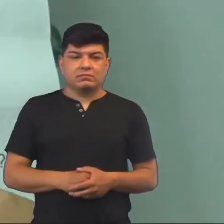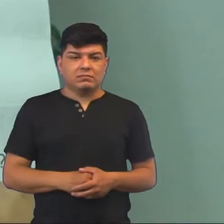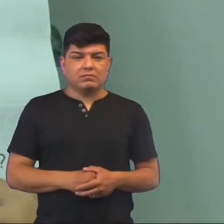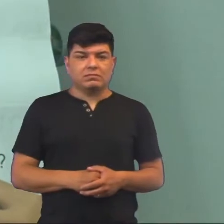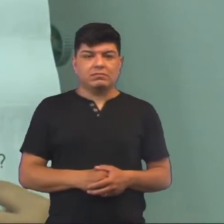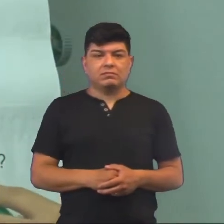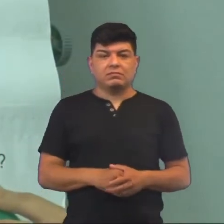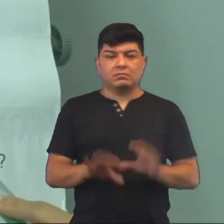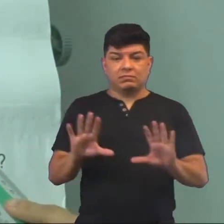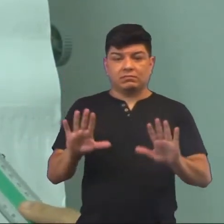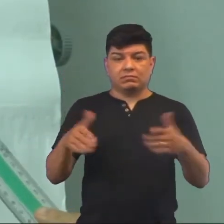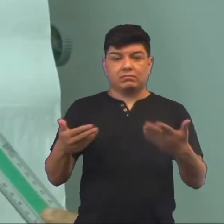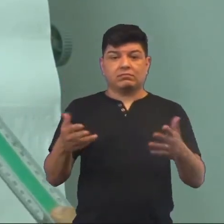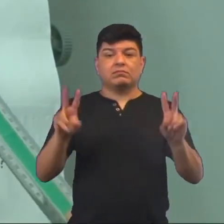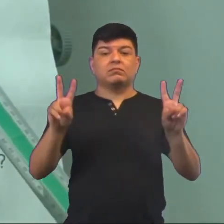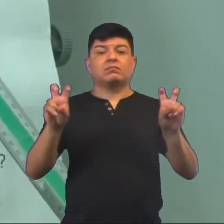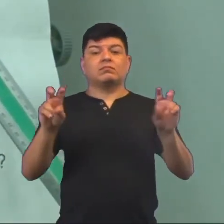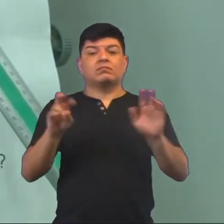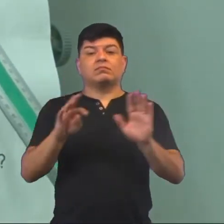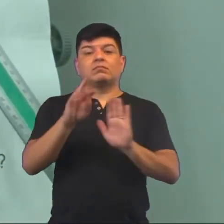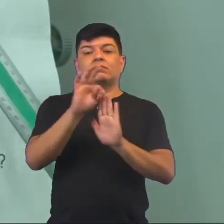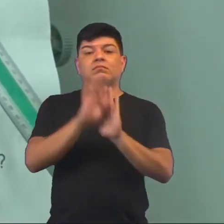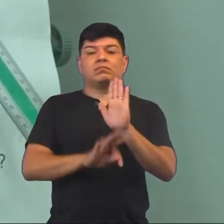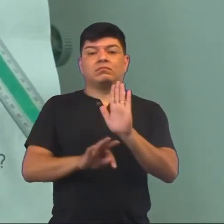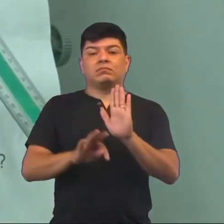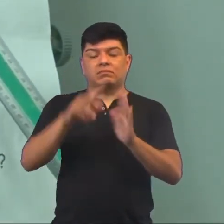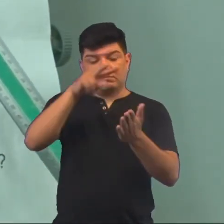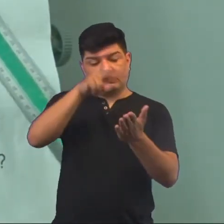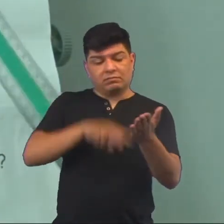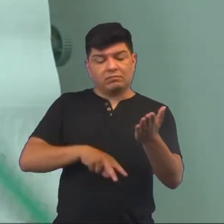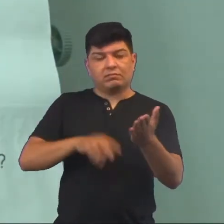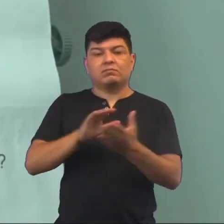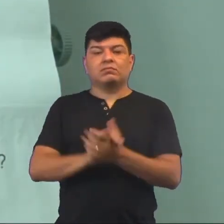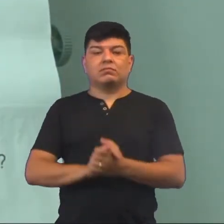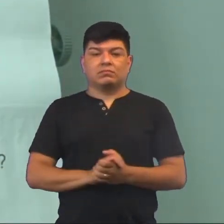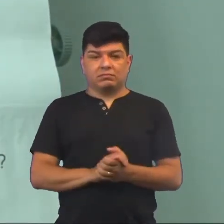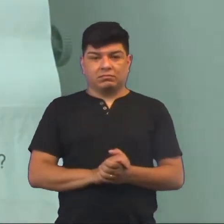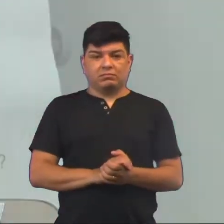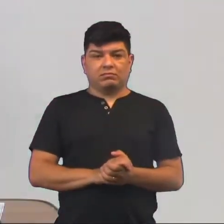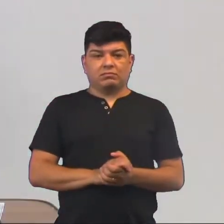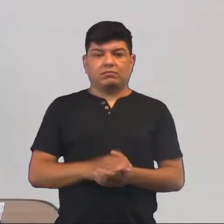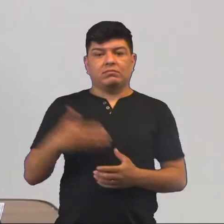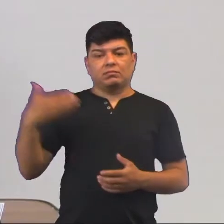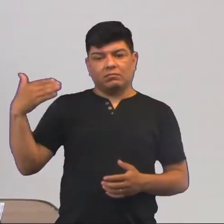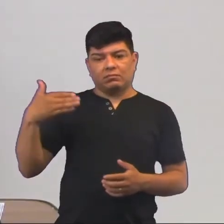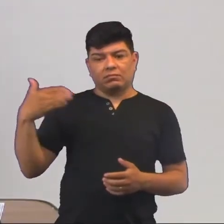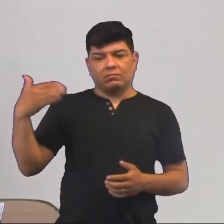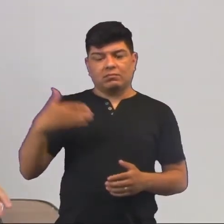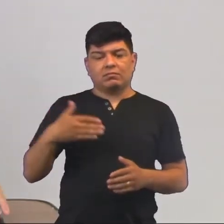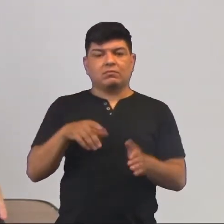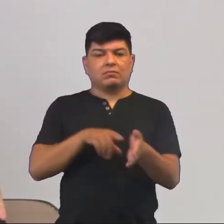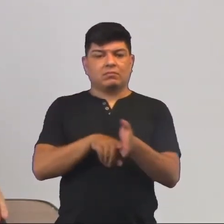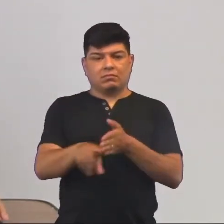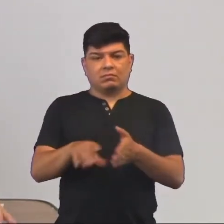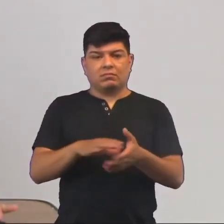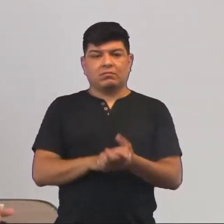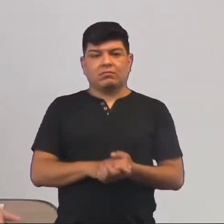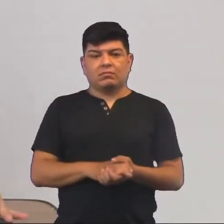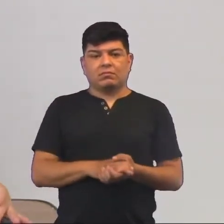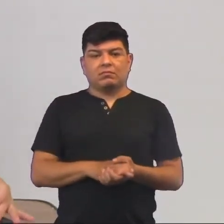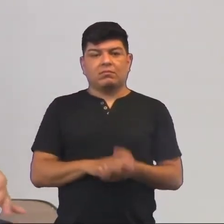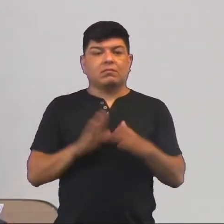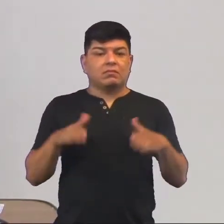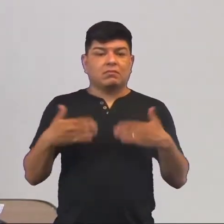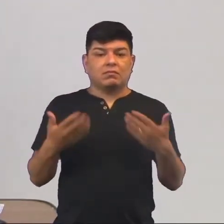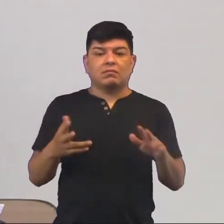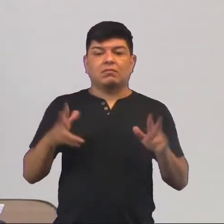Questão 1. Sobre qual assunto trata-se o texto lido? Uma pergunta frequente nas nossas atividades, às vezes nós perguntamos,